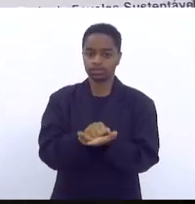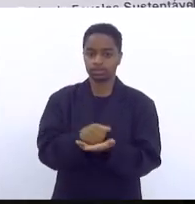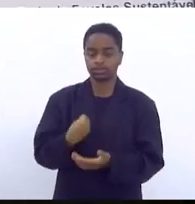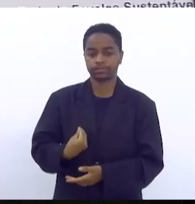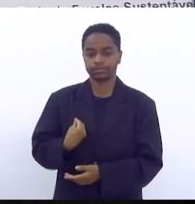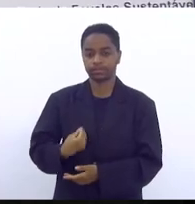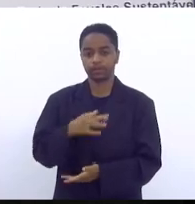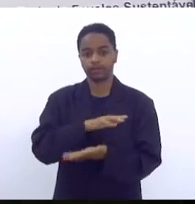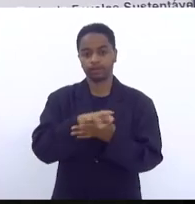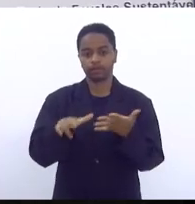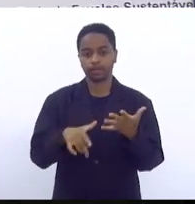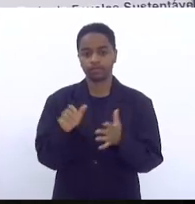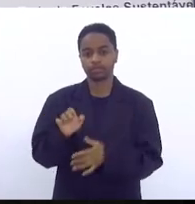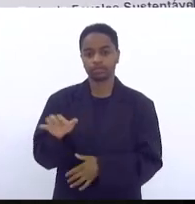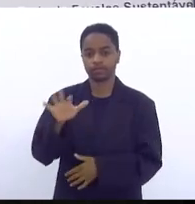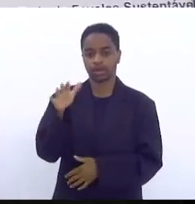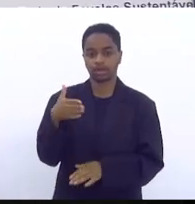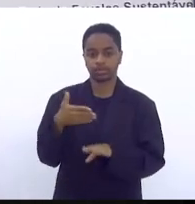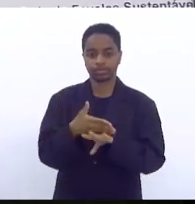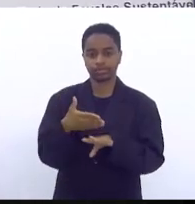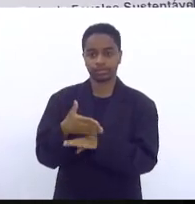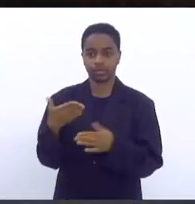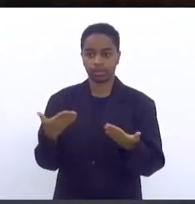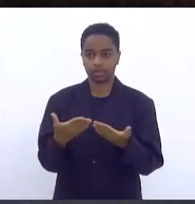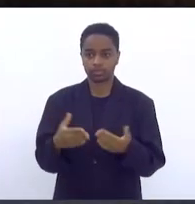tantas comunidades aqui hoje